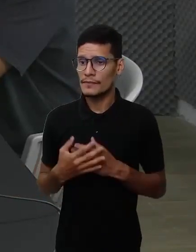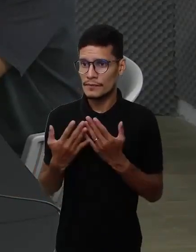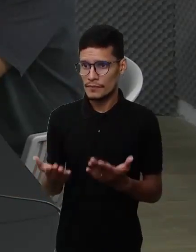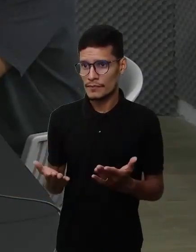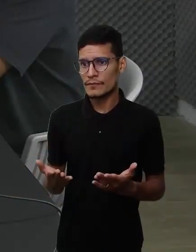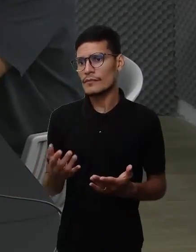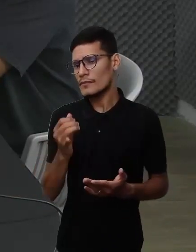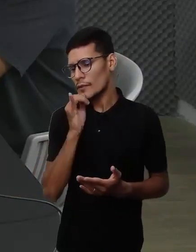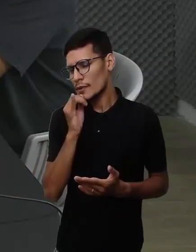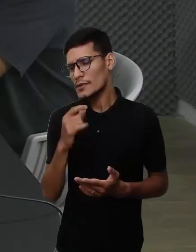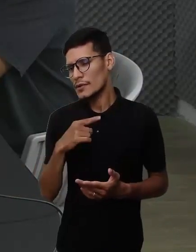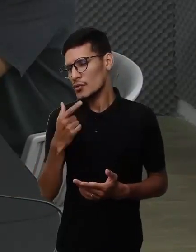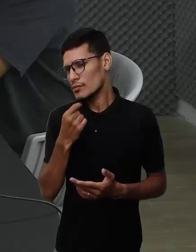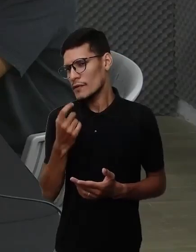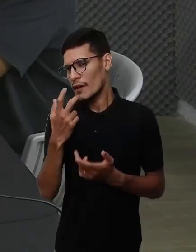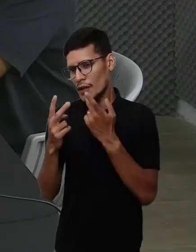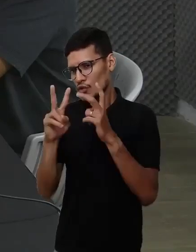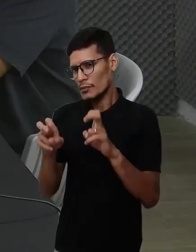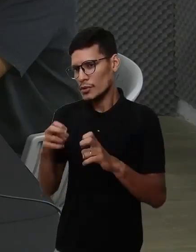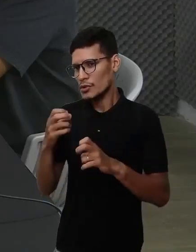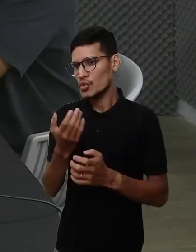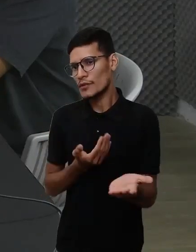ele escreve sobre juventude, né, ele tem um termo que ele